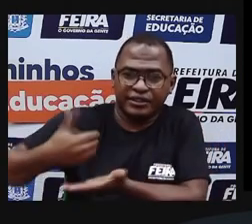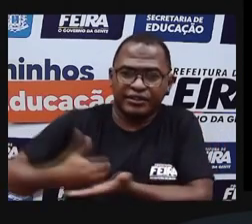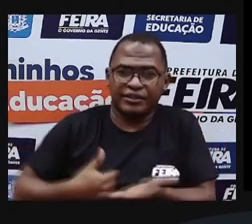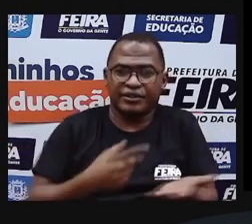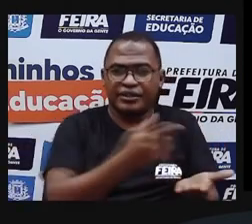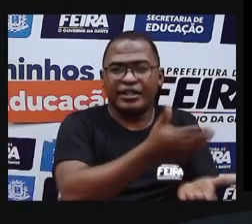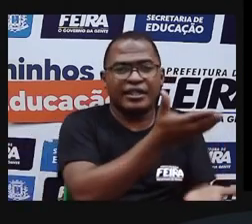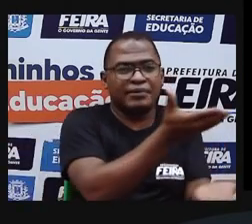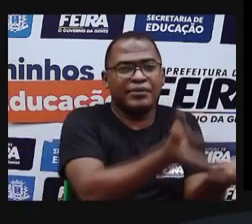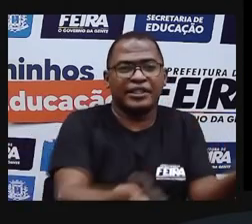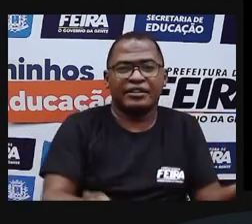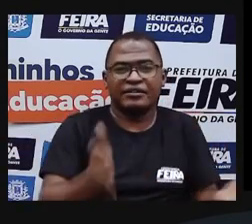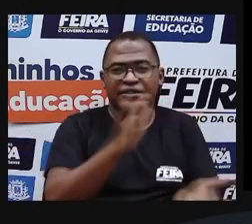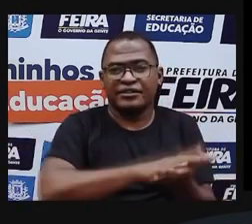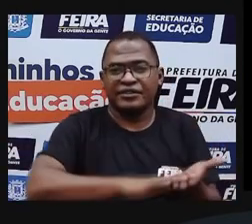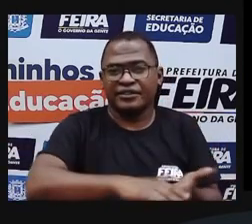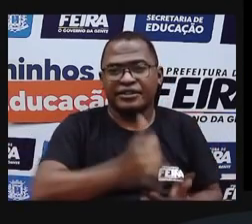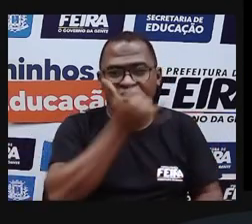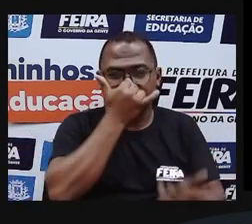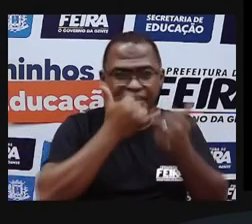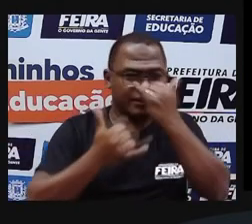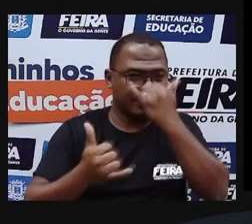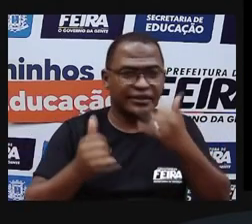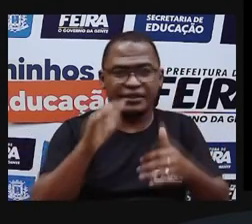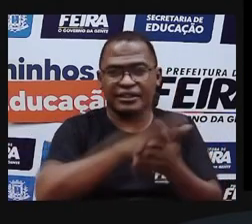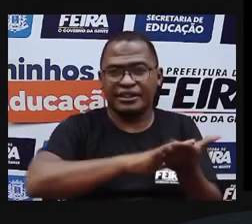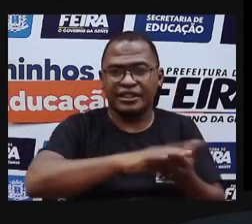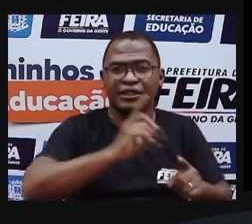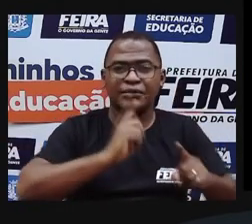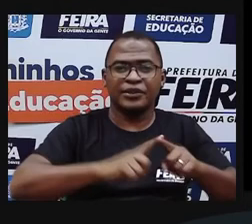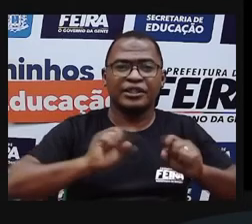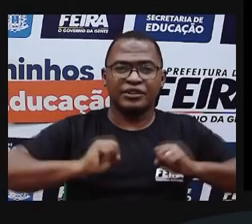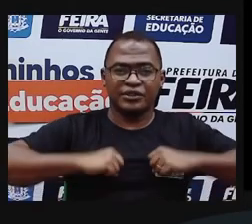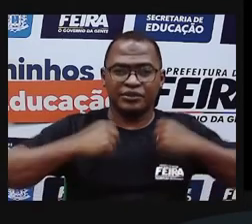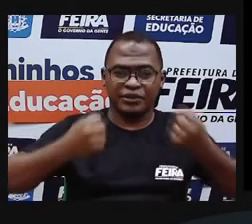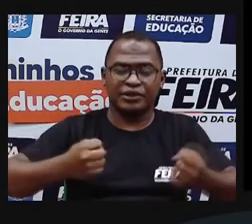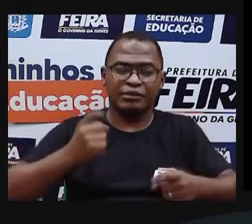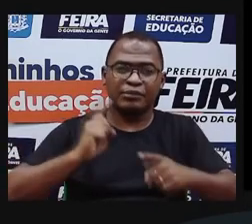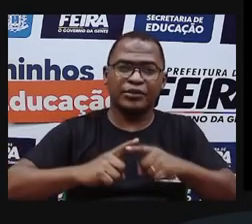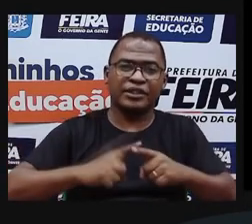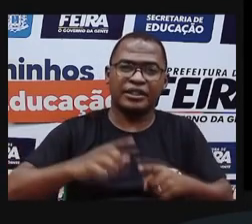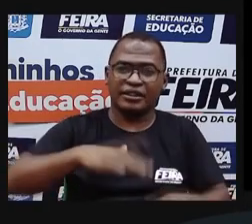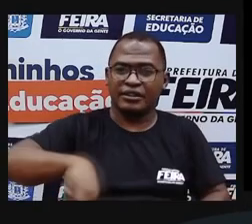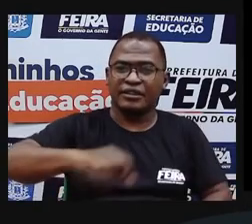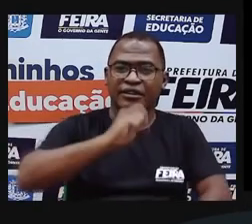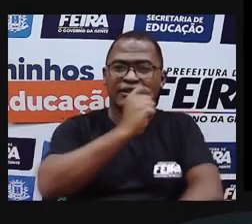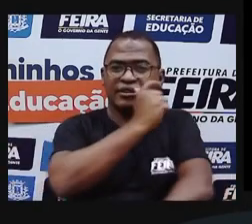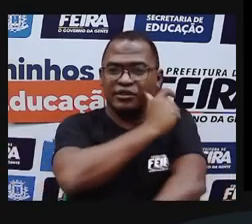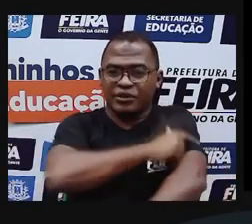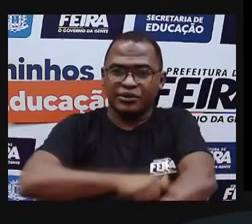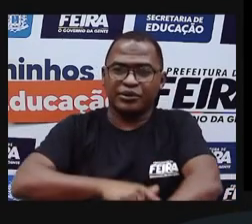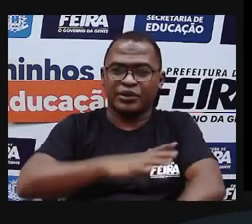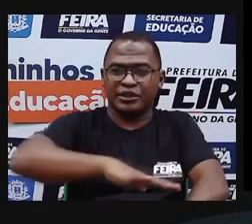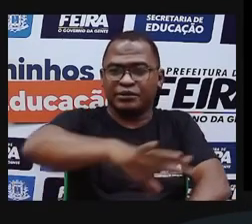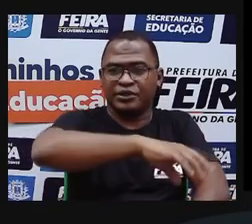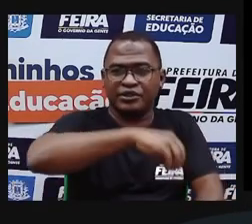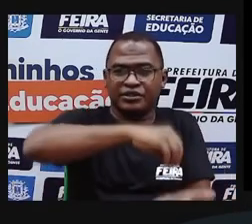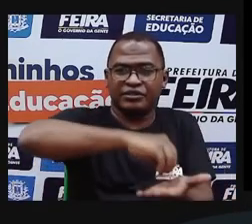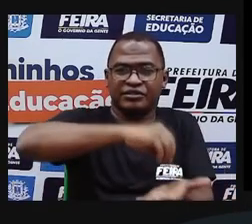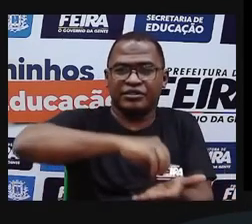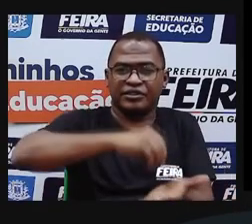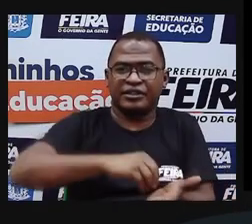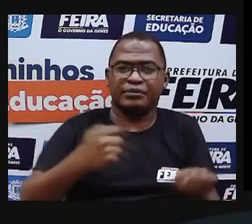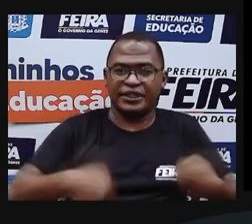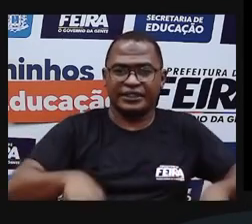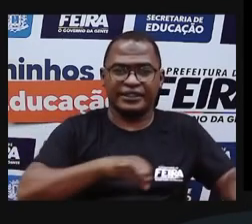não merecia ter sido esse, mas a gente vê muito, né, que o caráter, os valores das pessoas não são como